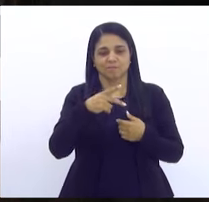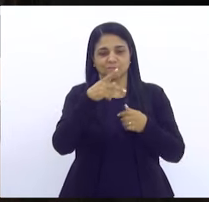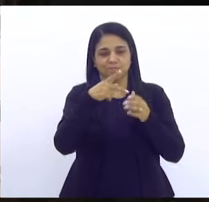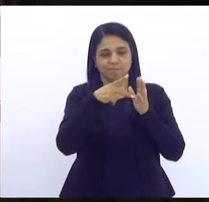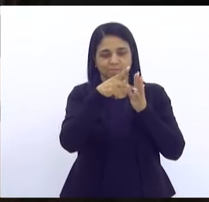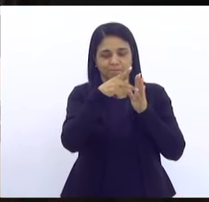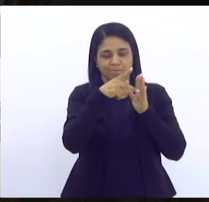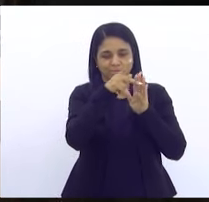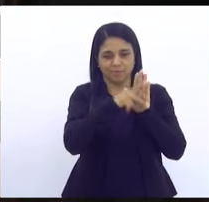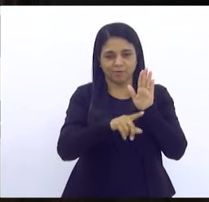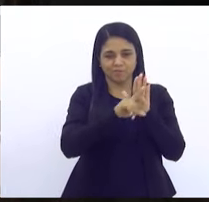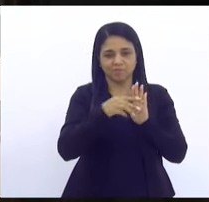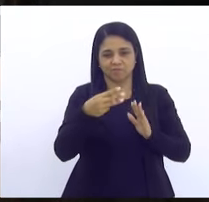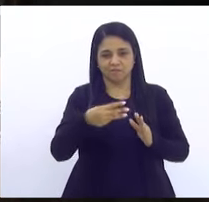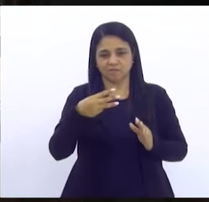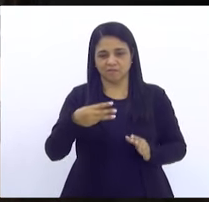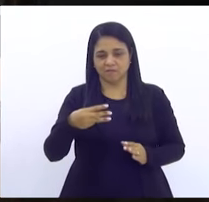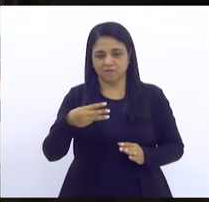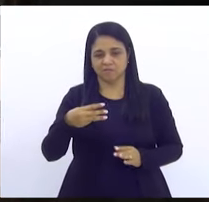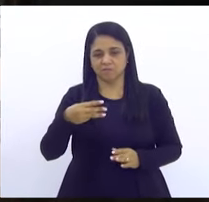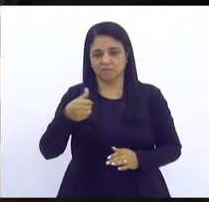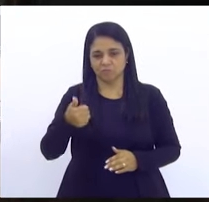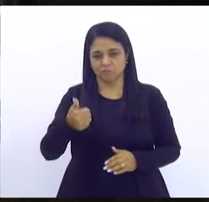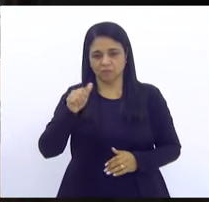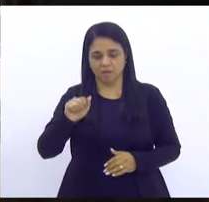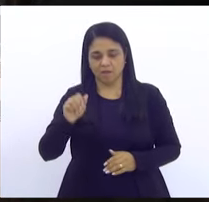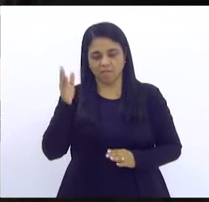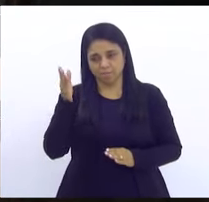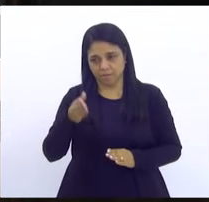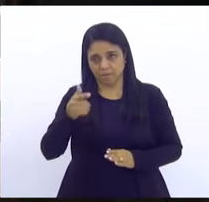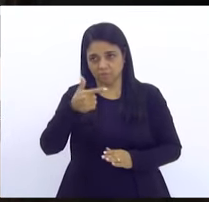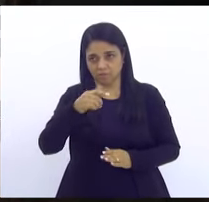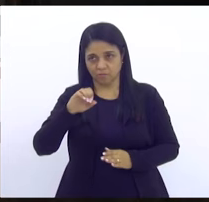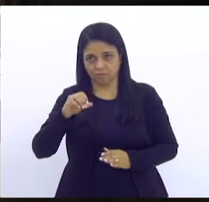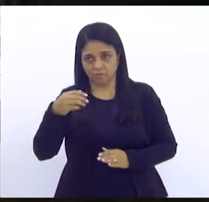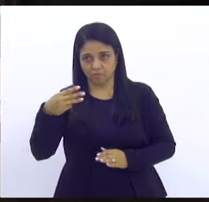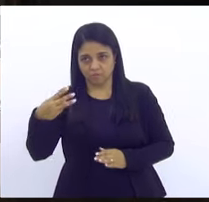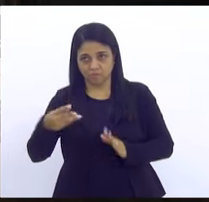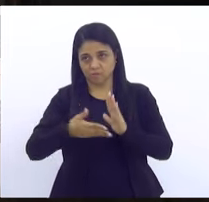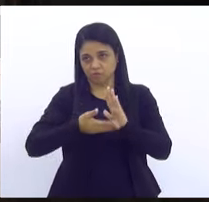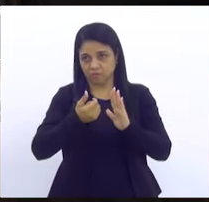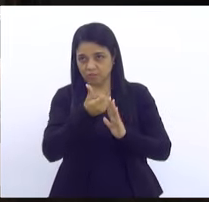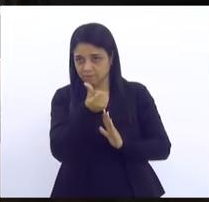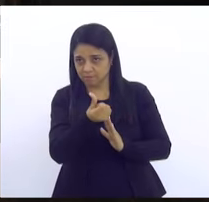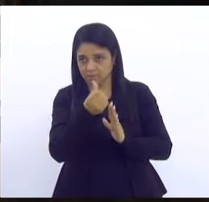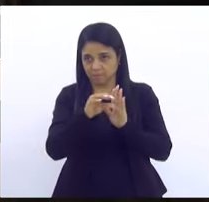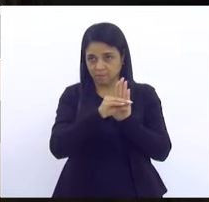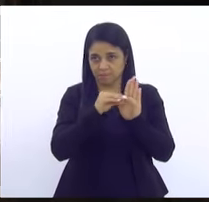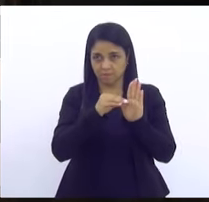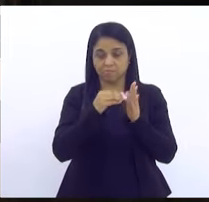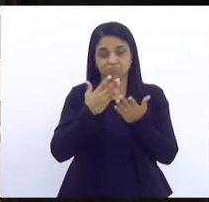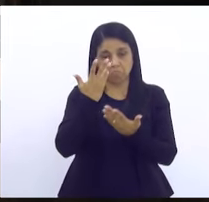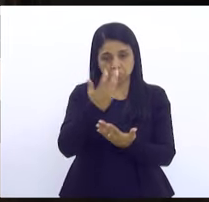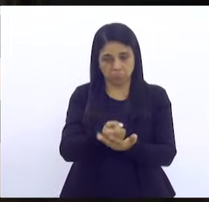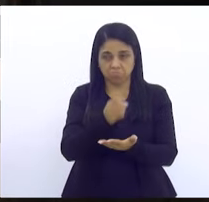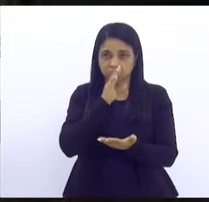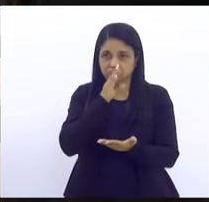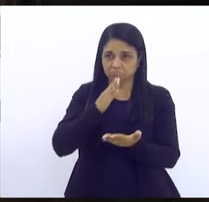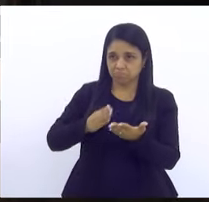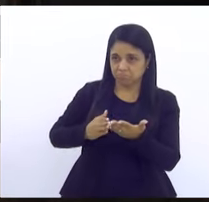de 23, retiradas todas as emendas, entre em votação. Senhores que aprovam, permaneçam como